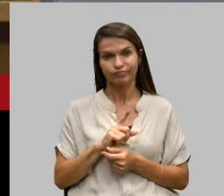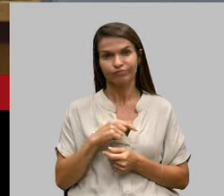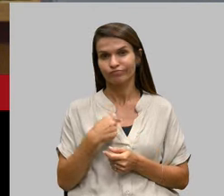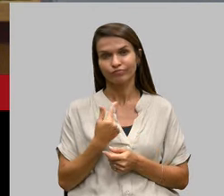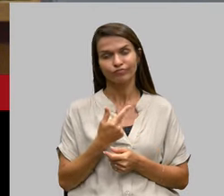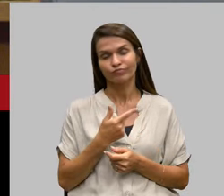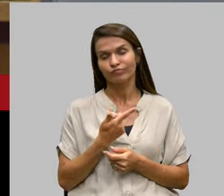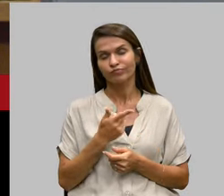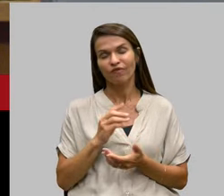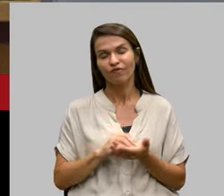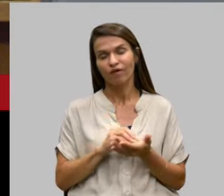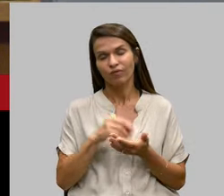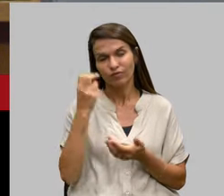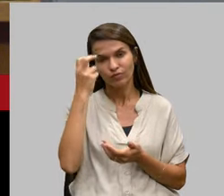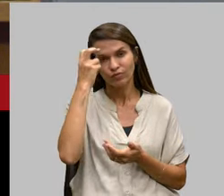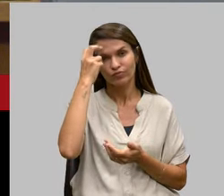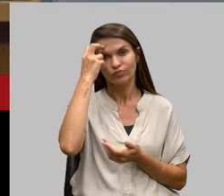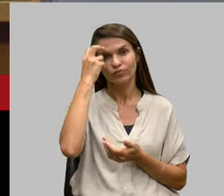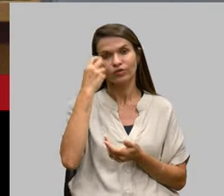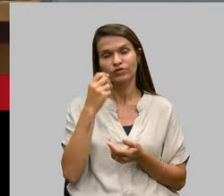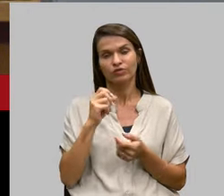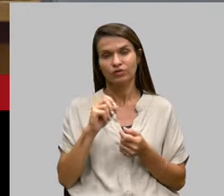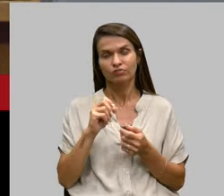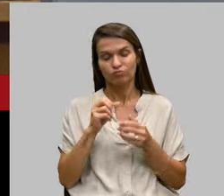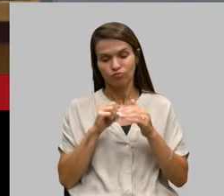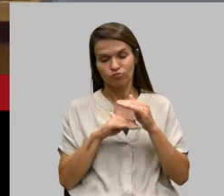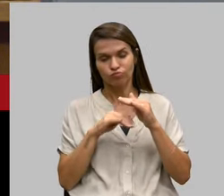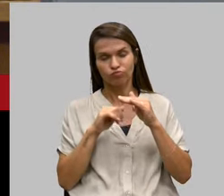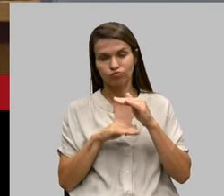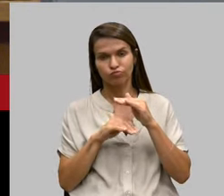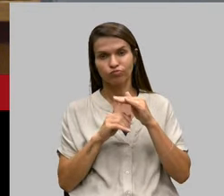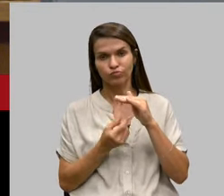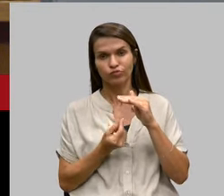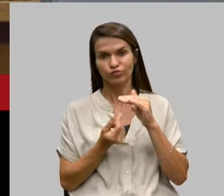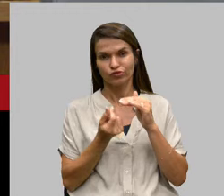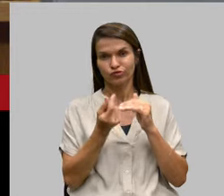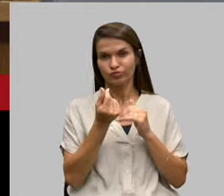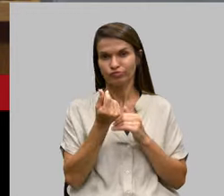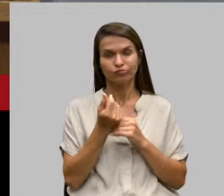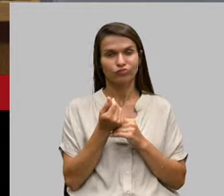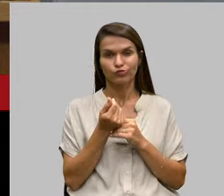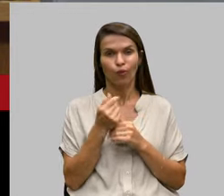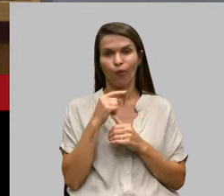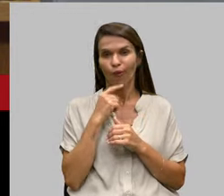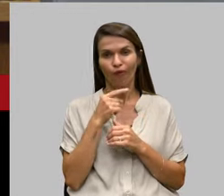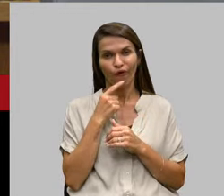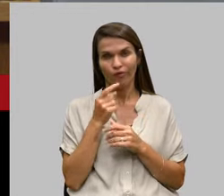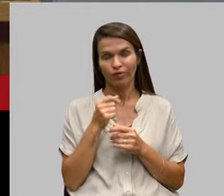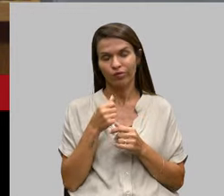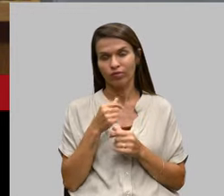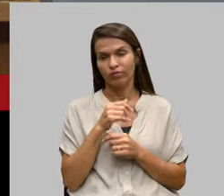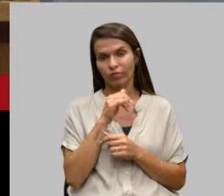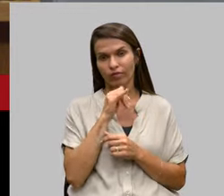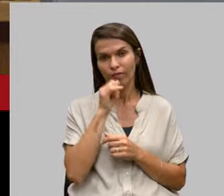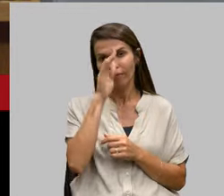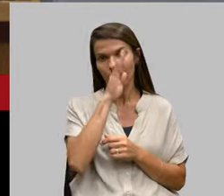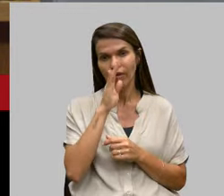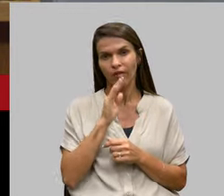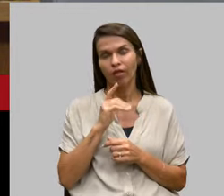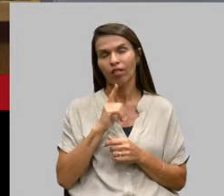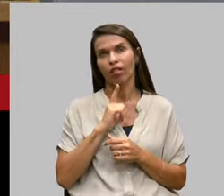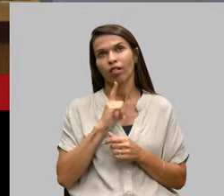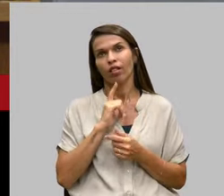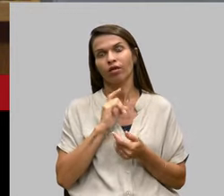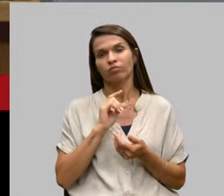cultura de fazer fundos para nada né você vê aqui o Brasil tem olha fundos soberanos